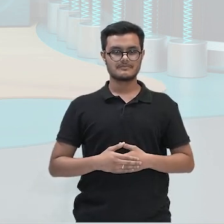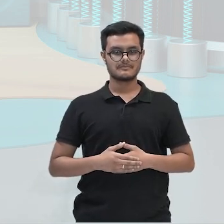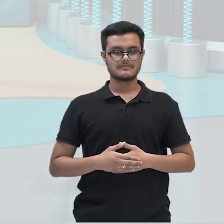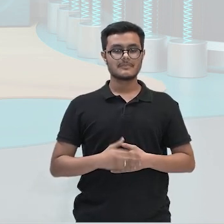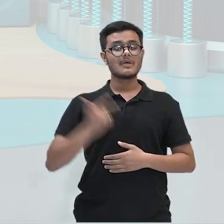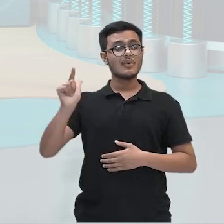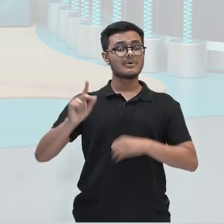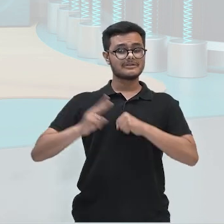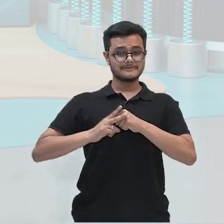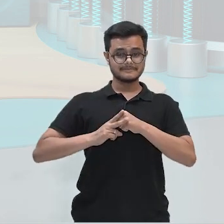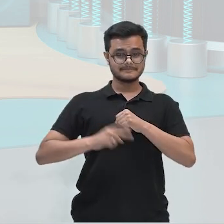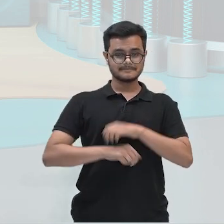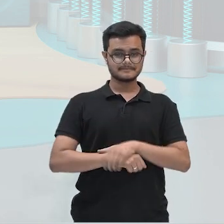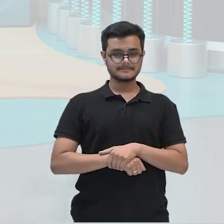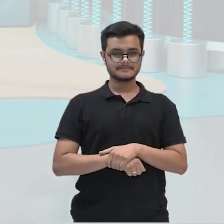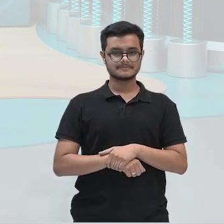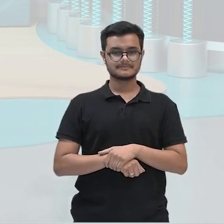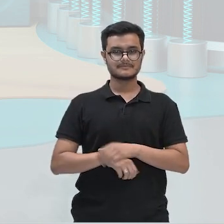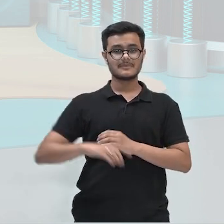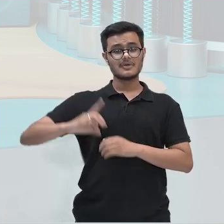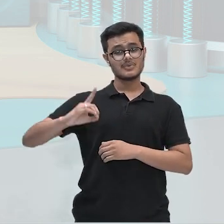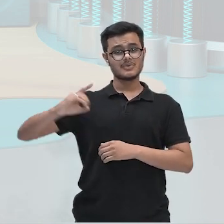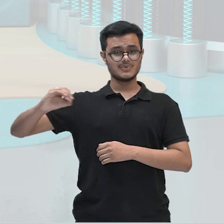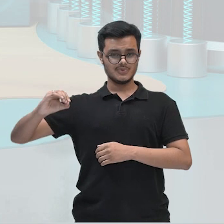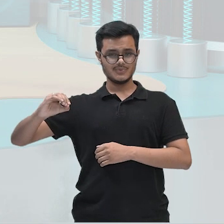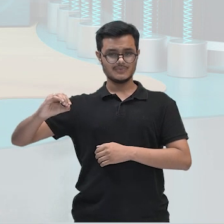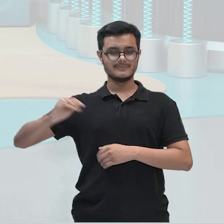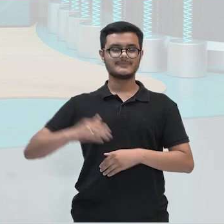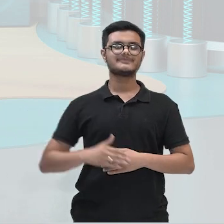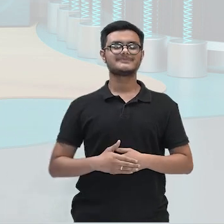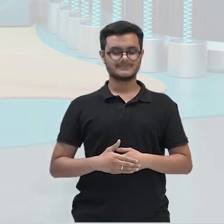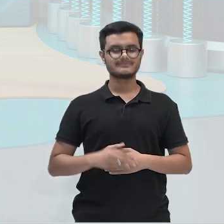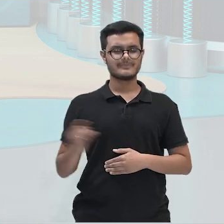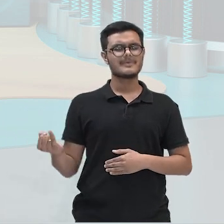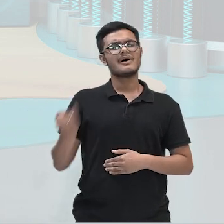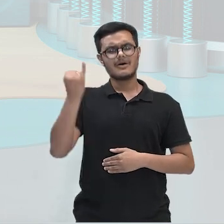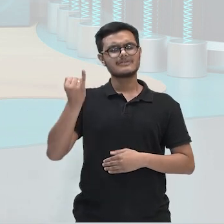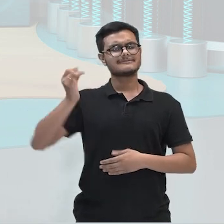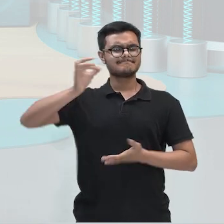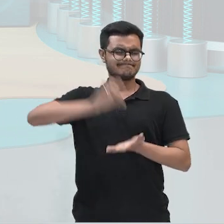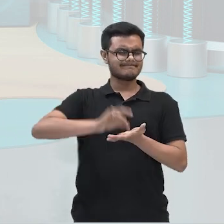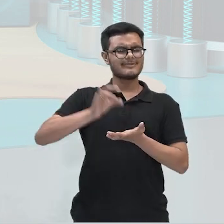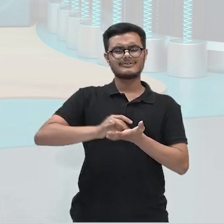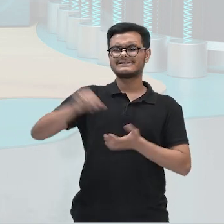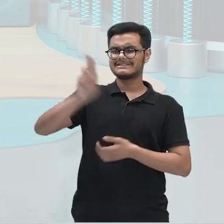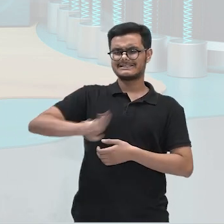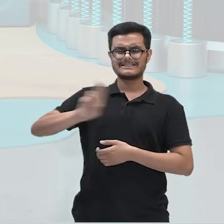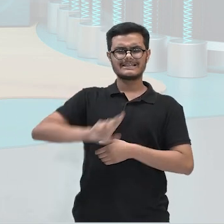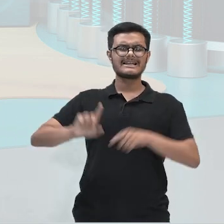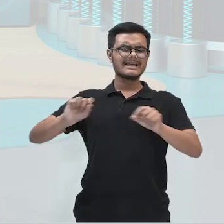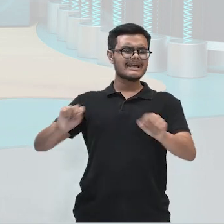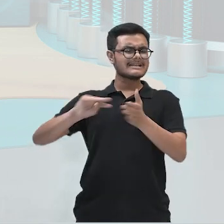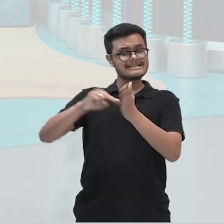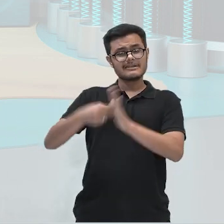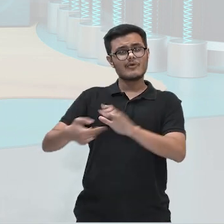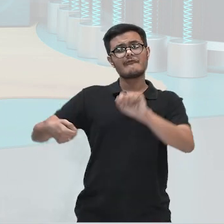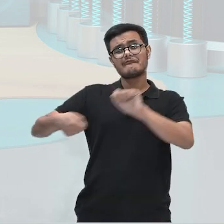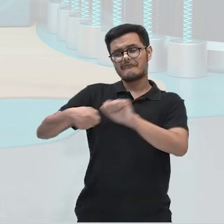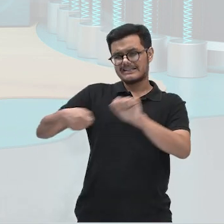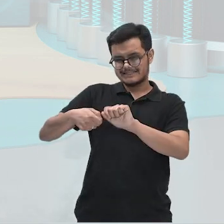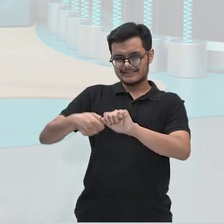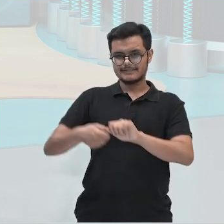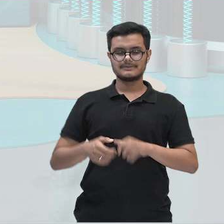outro verbo aqui comigo. O verbo do, muito importante, a gente utiliza bastante. O verbo do, que é o verbo fazer, no passado